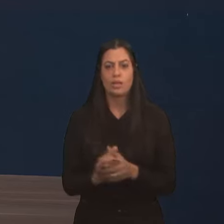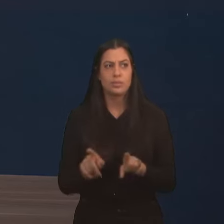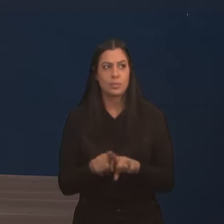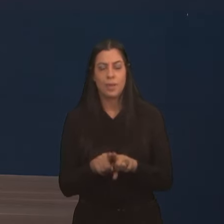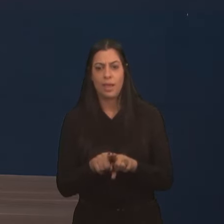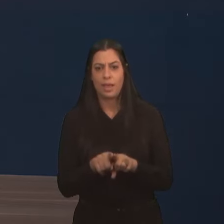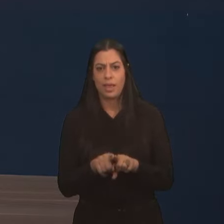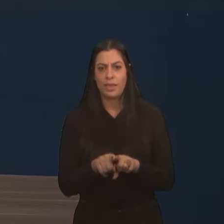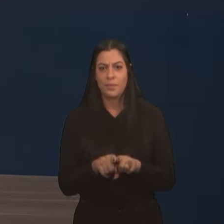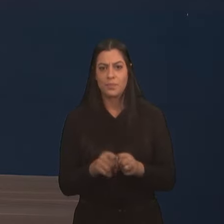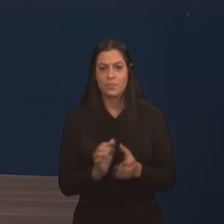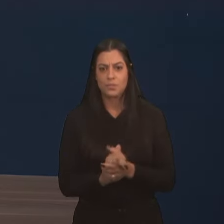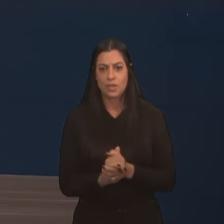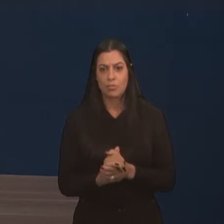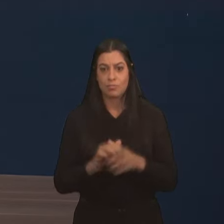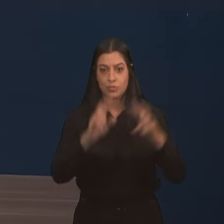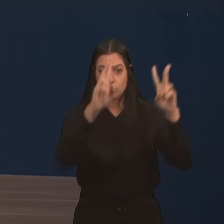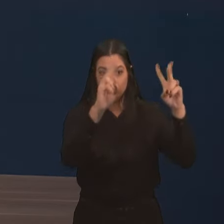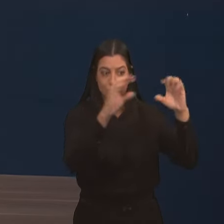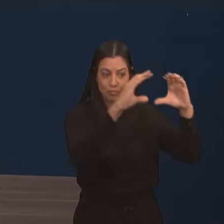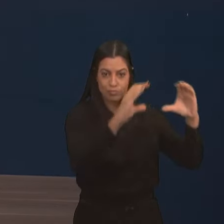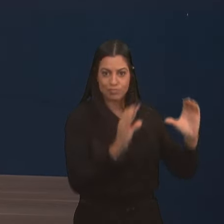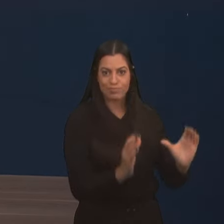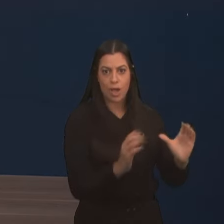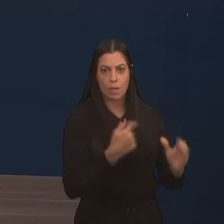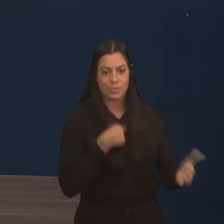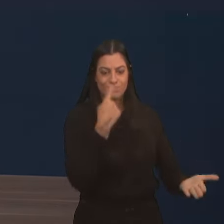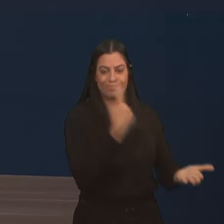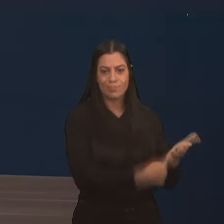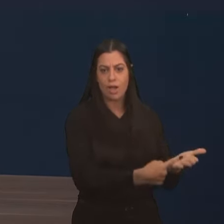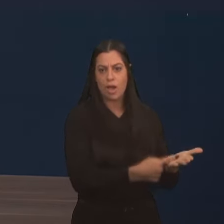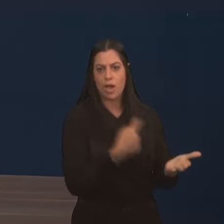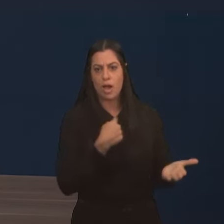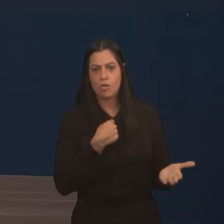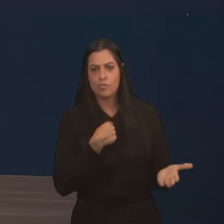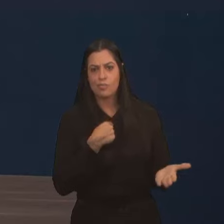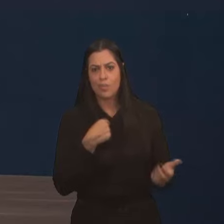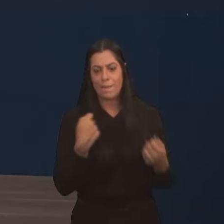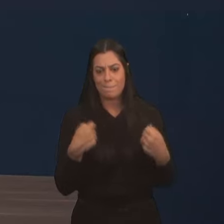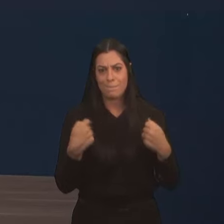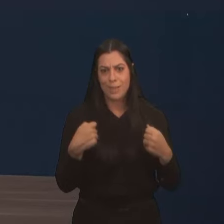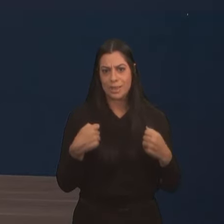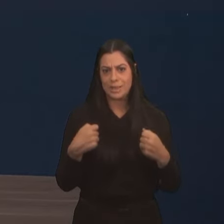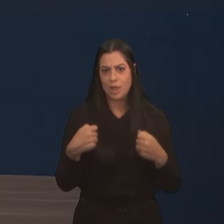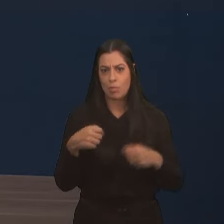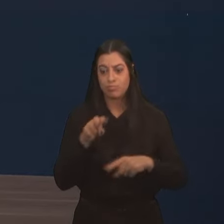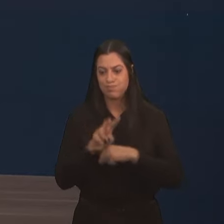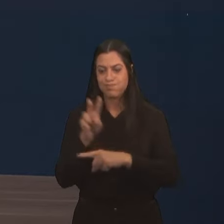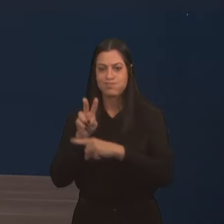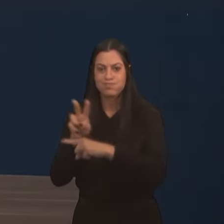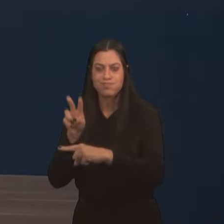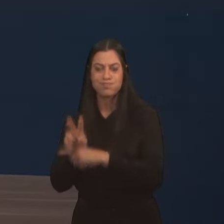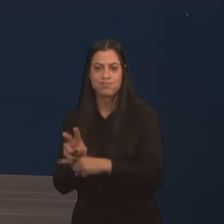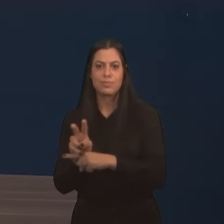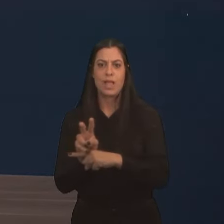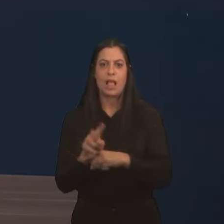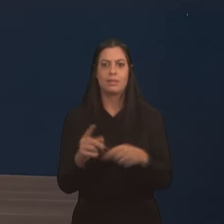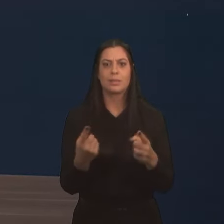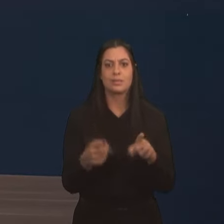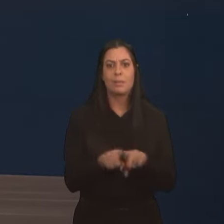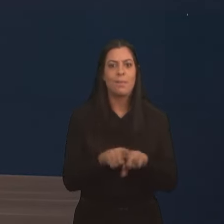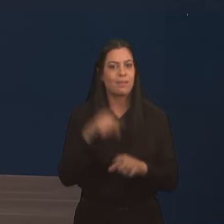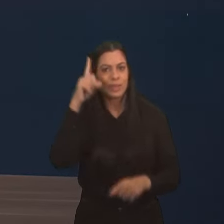realidade. E nesse aspecto, hago um parênteses para registrar que eu veo que há um cuidado